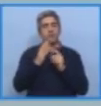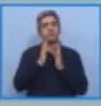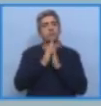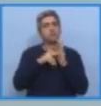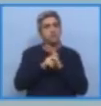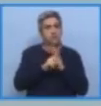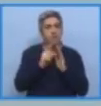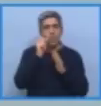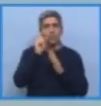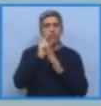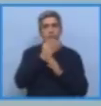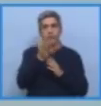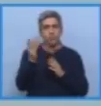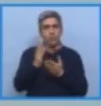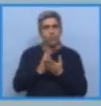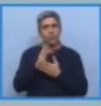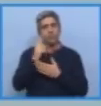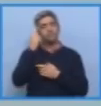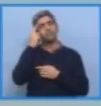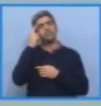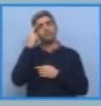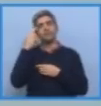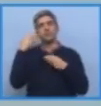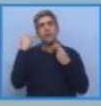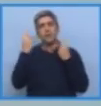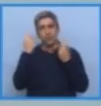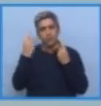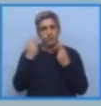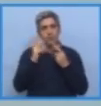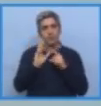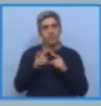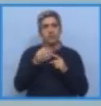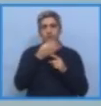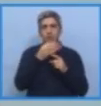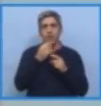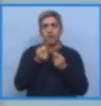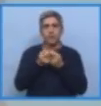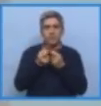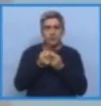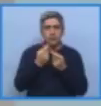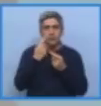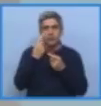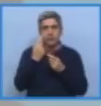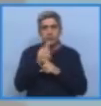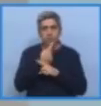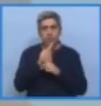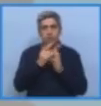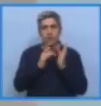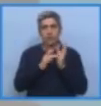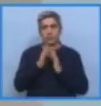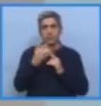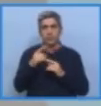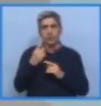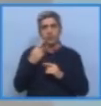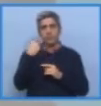e mulheres de hoje. É fundamental falar de uma proximidade dessa transcendência, que para nós cristãos tem